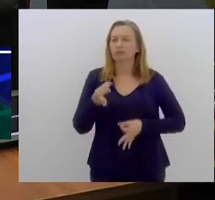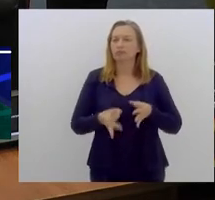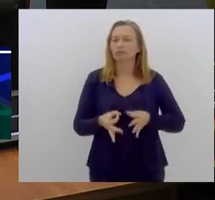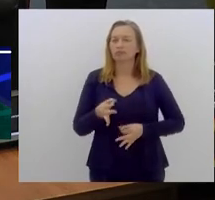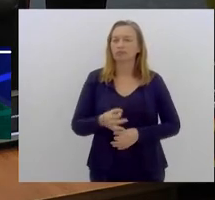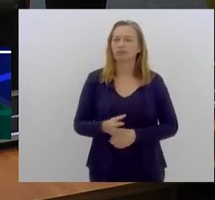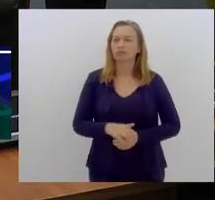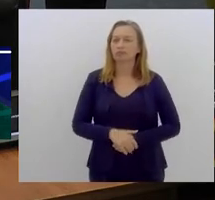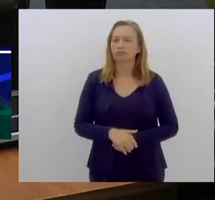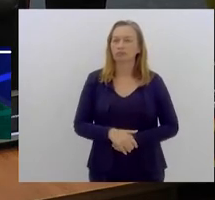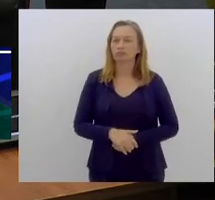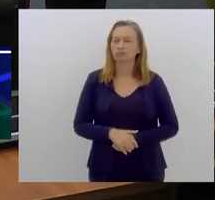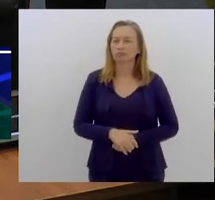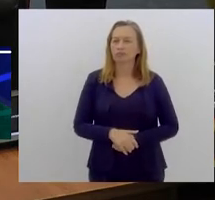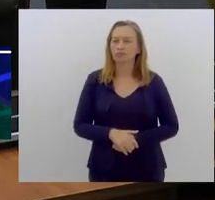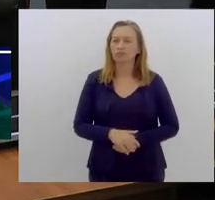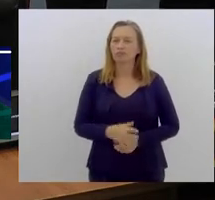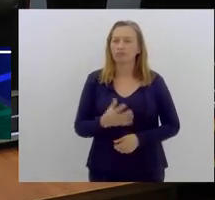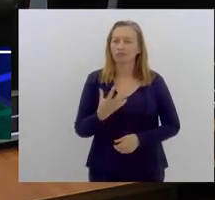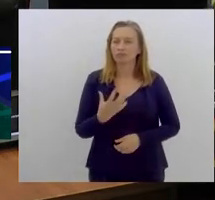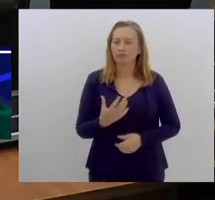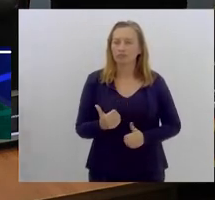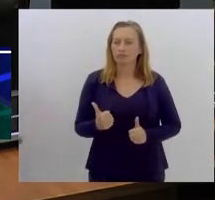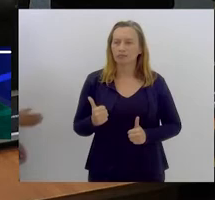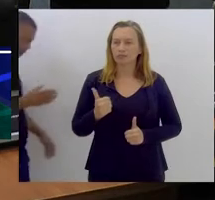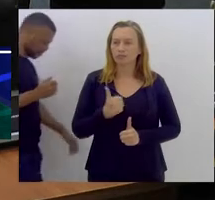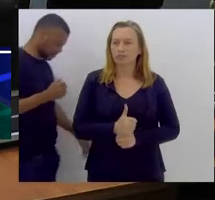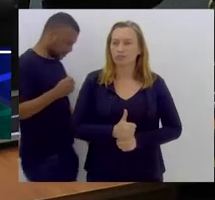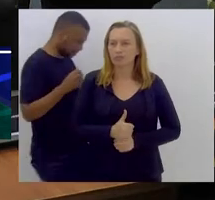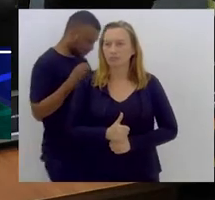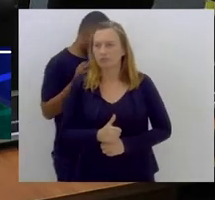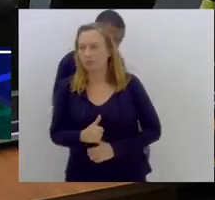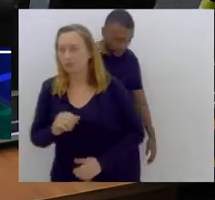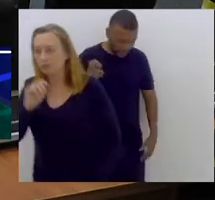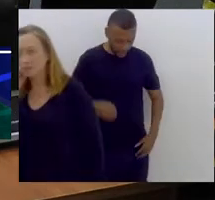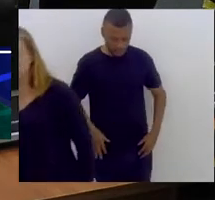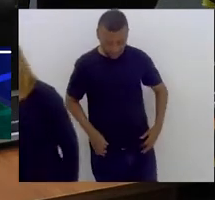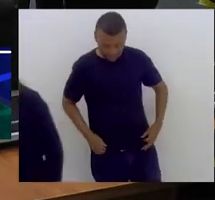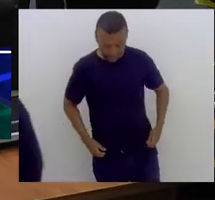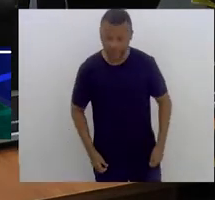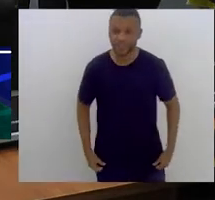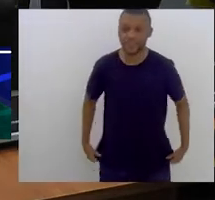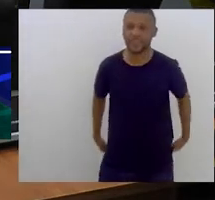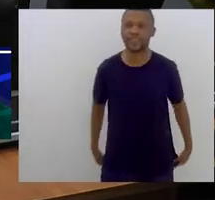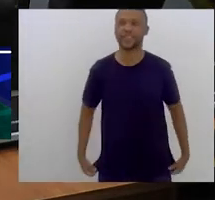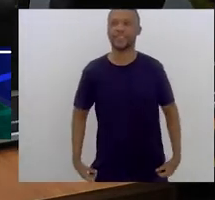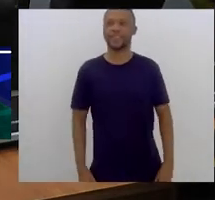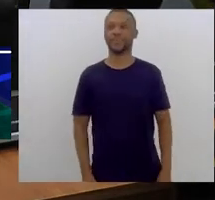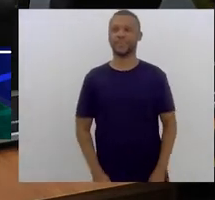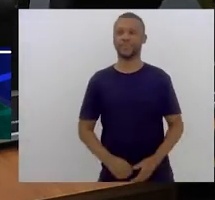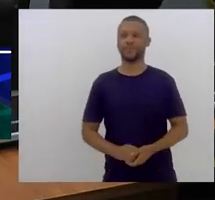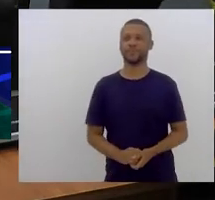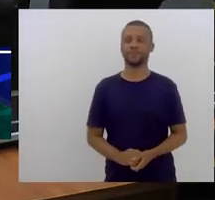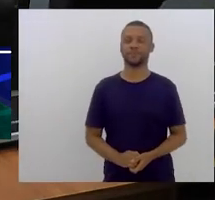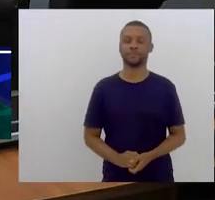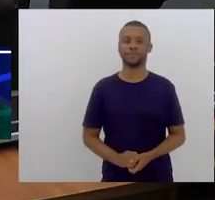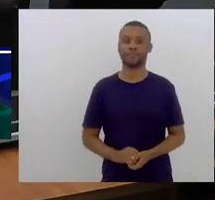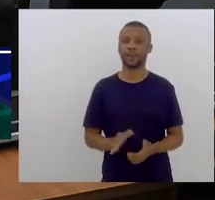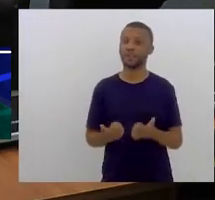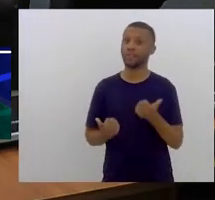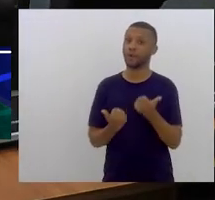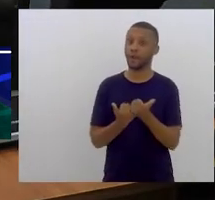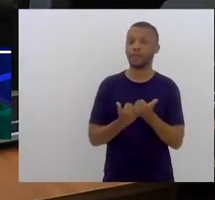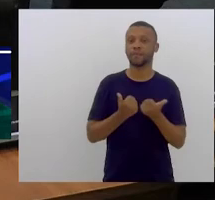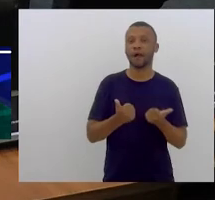Presidente, parecer favorável às emendas 1, 2, 3 e 4. Favorável com subemenda às emendas 5 e